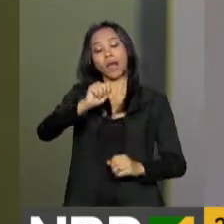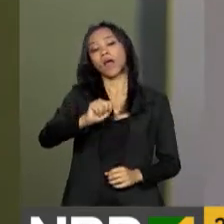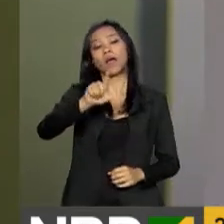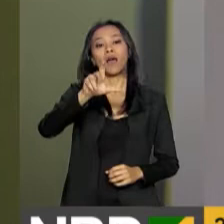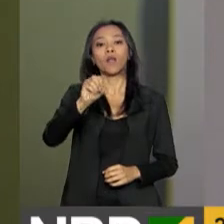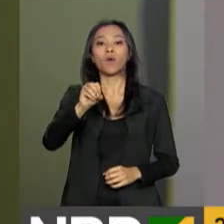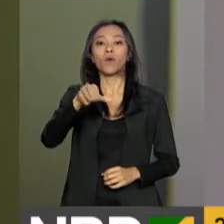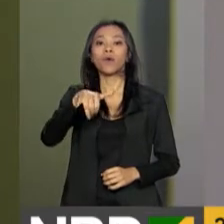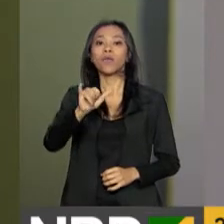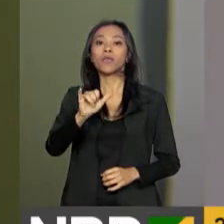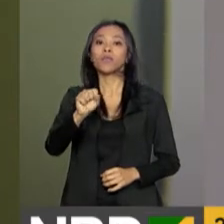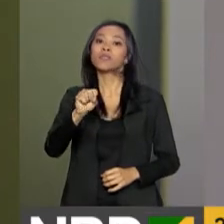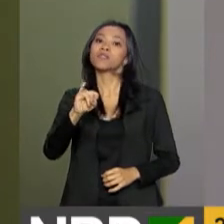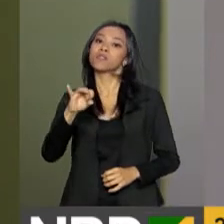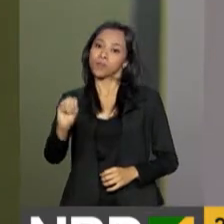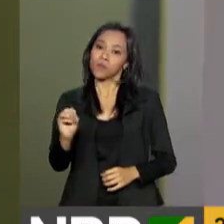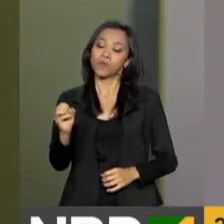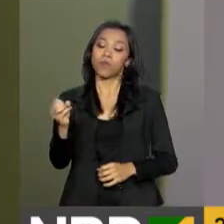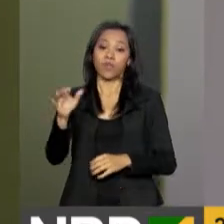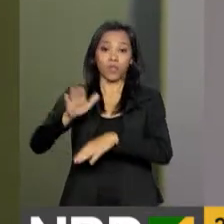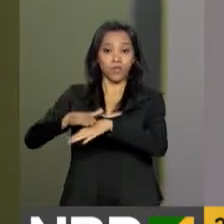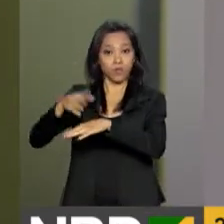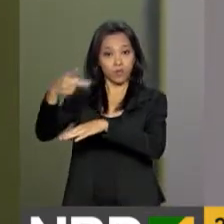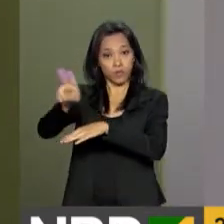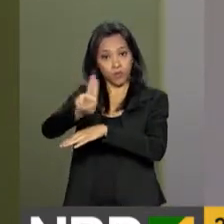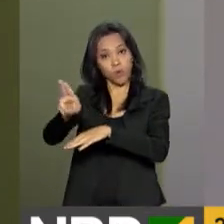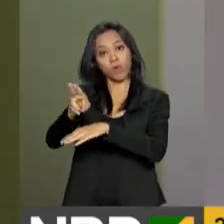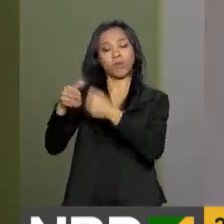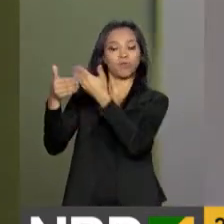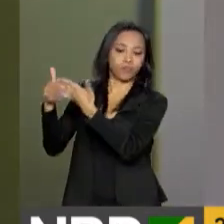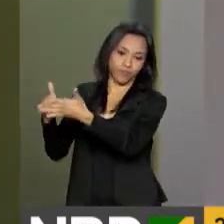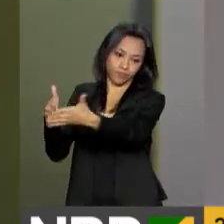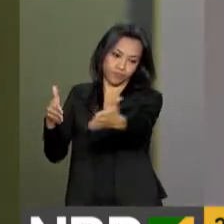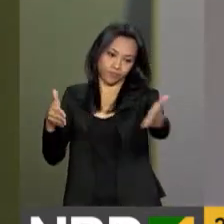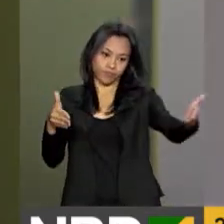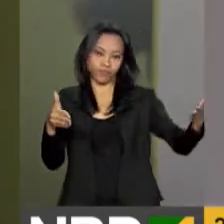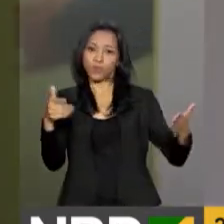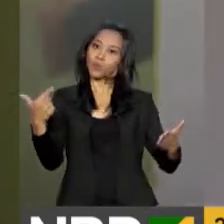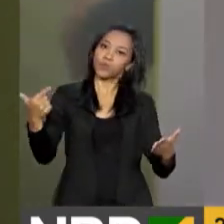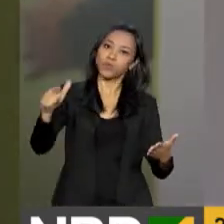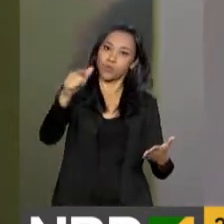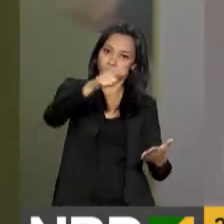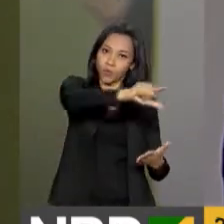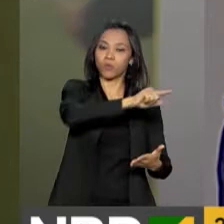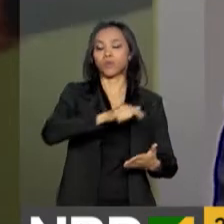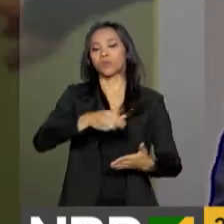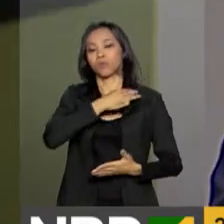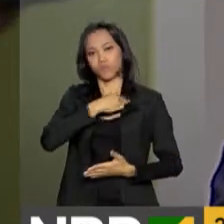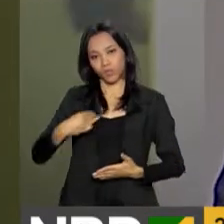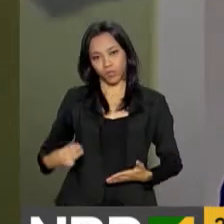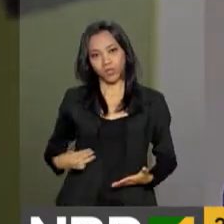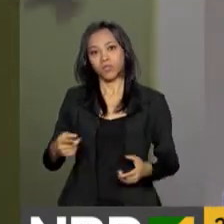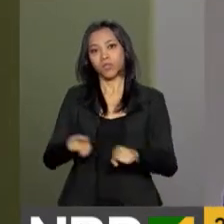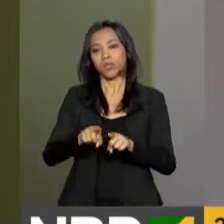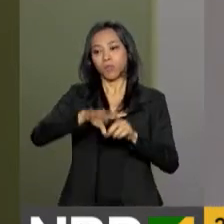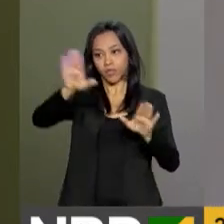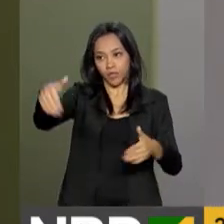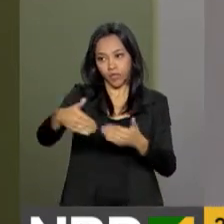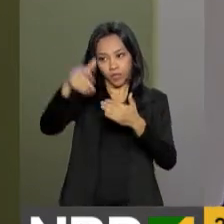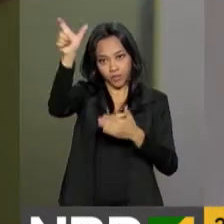cumprimento todos os ministros aqui presentes quero cumprimentar o embaixador marcos galvão